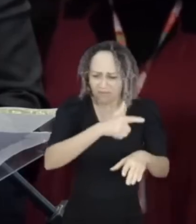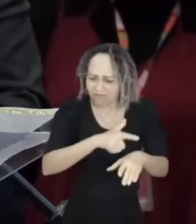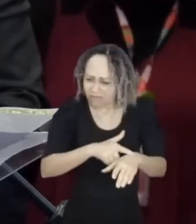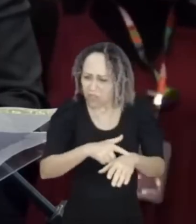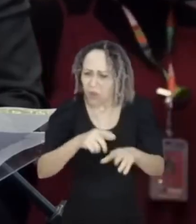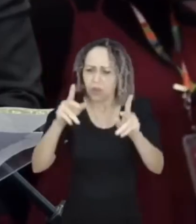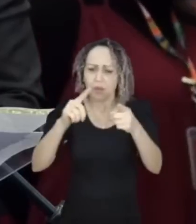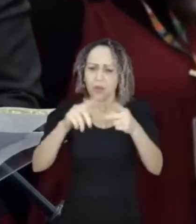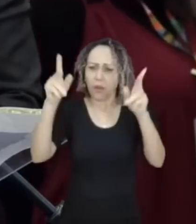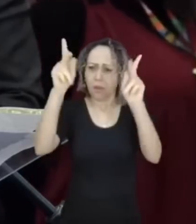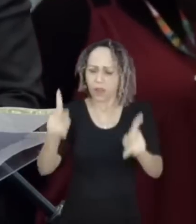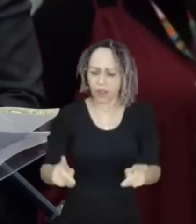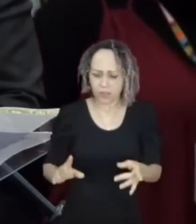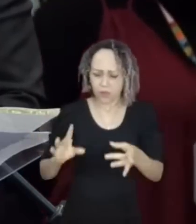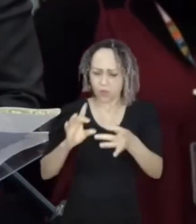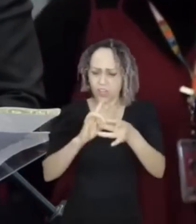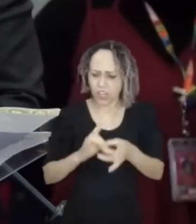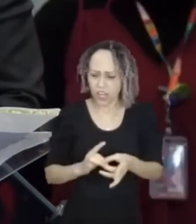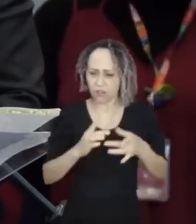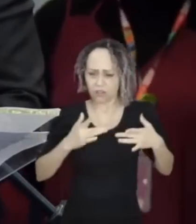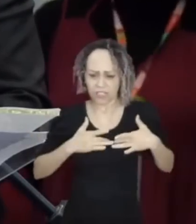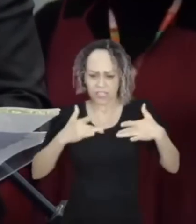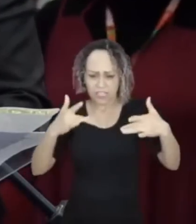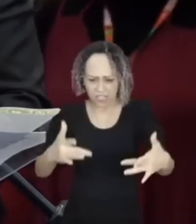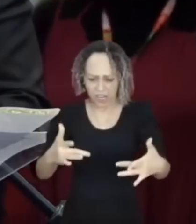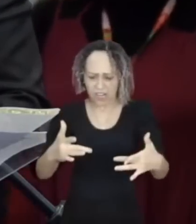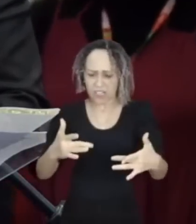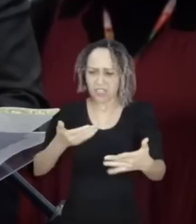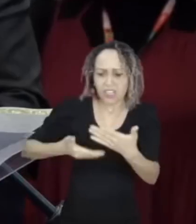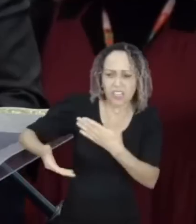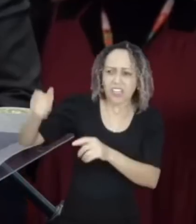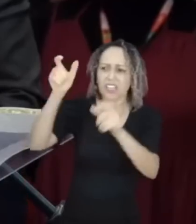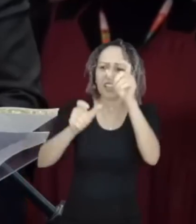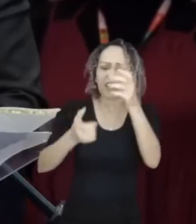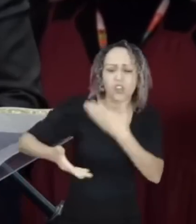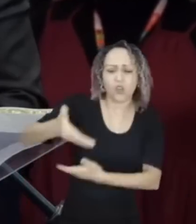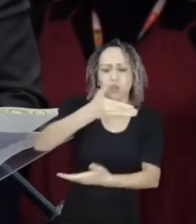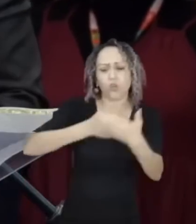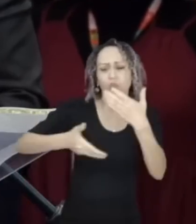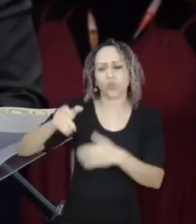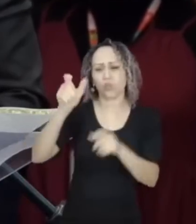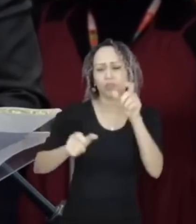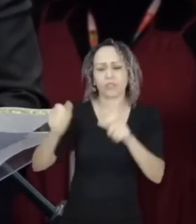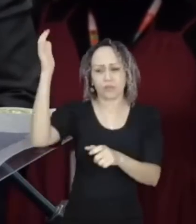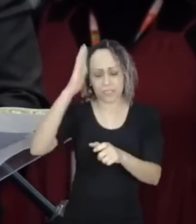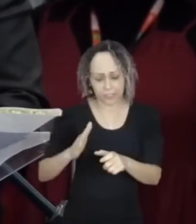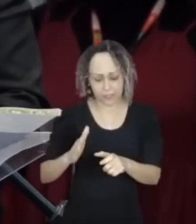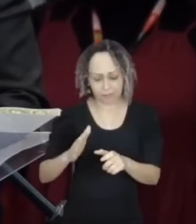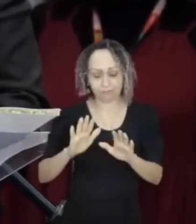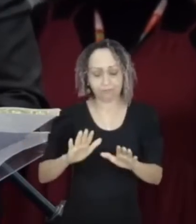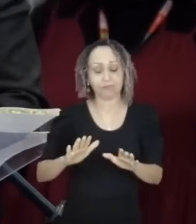os brasileiros e brasileiras. Com as bênçãos de Deus, haveremos de honrar nossa dupla condição de cidadãos